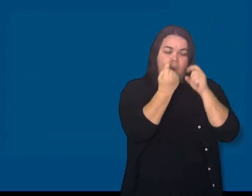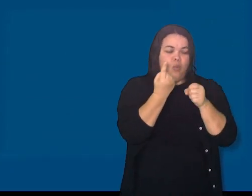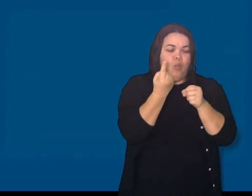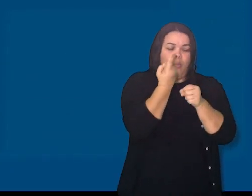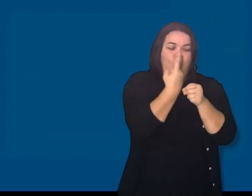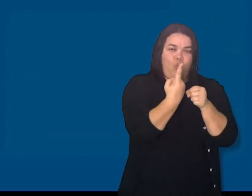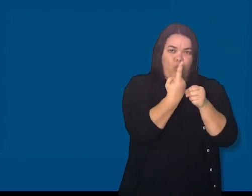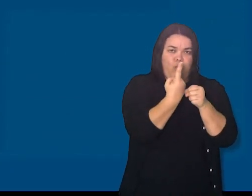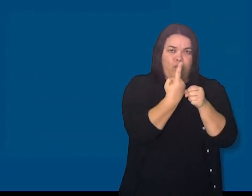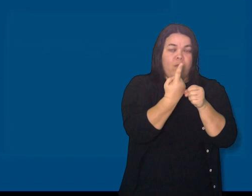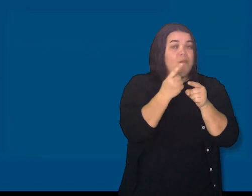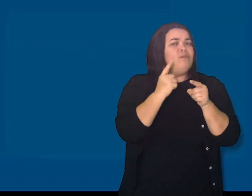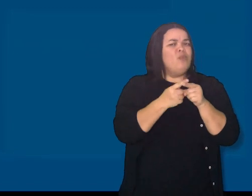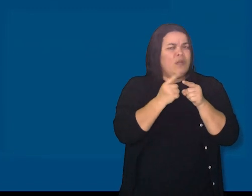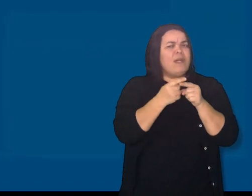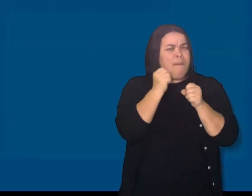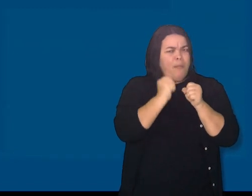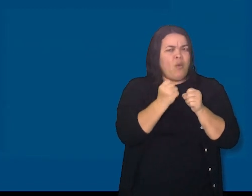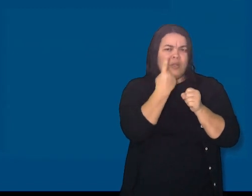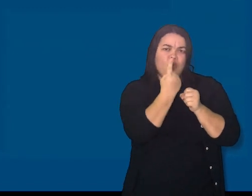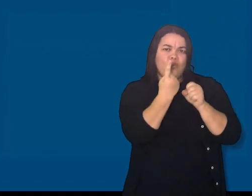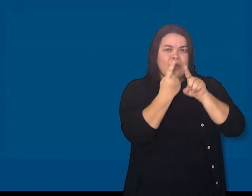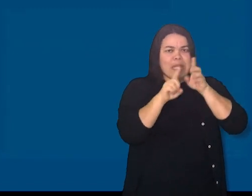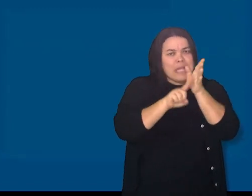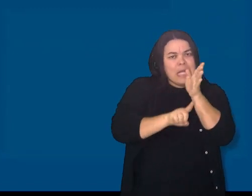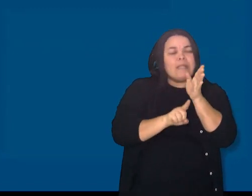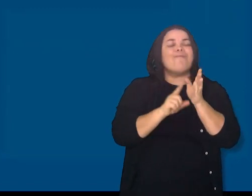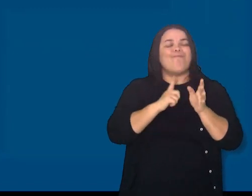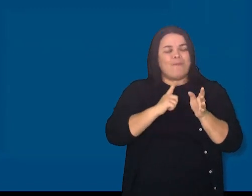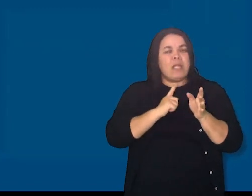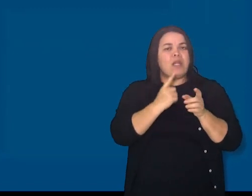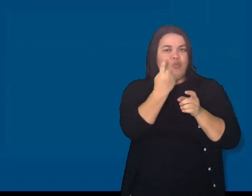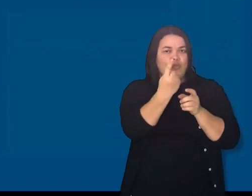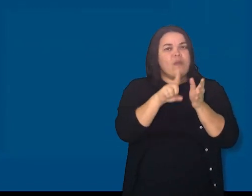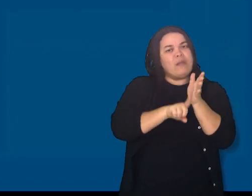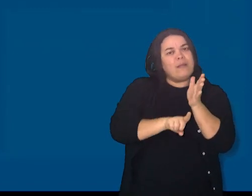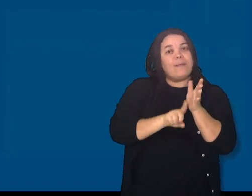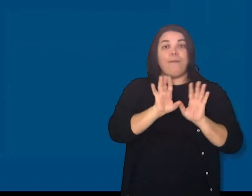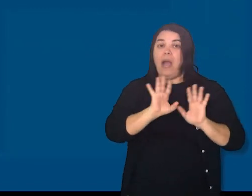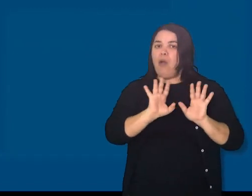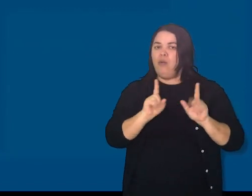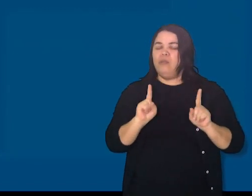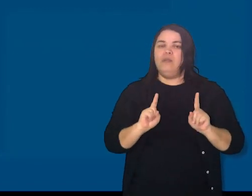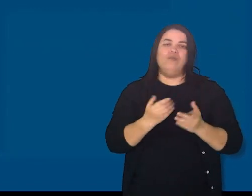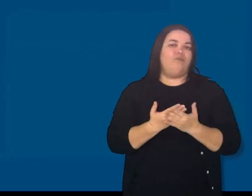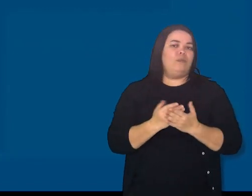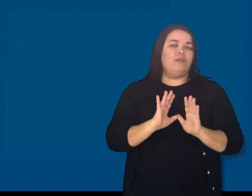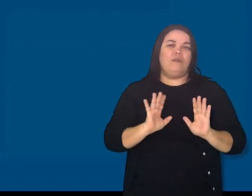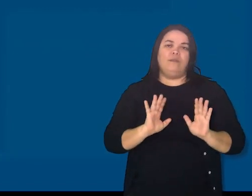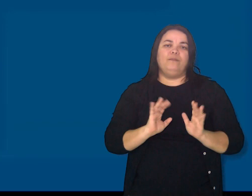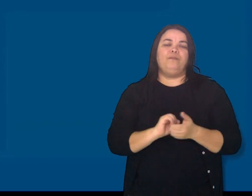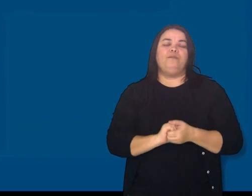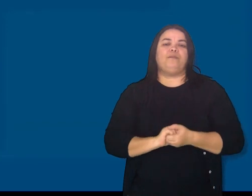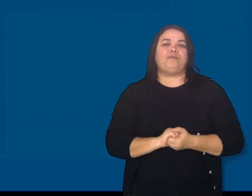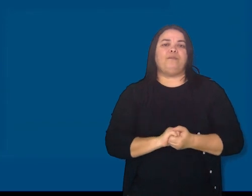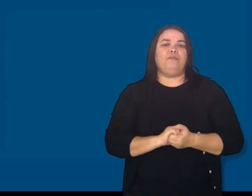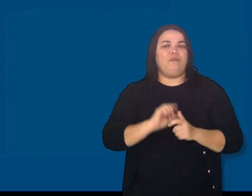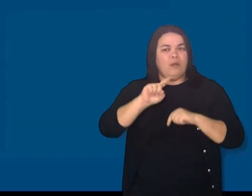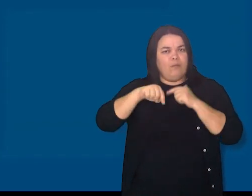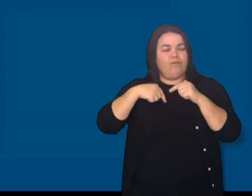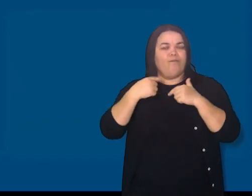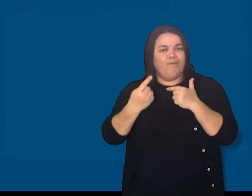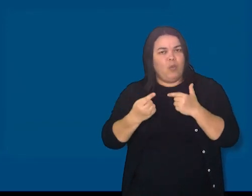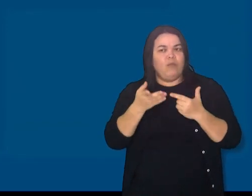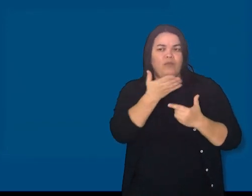positivo, porque, professor, pode acontecer dele vir negativo? Pode, só que não é o momento de nós abordarmos esse assunto